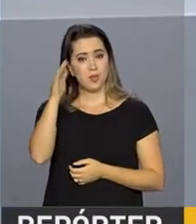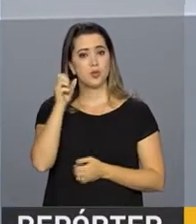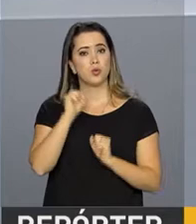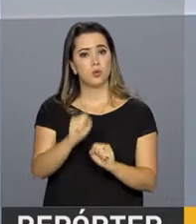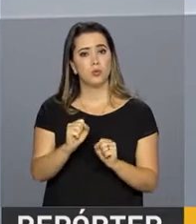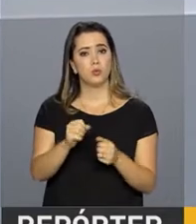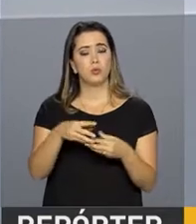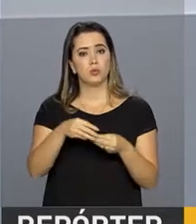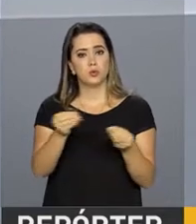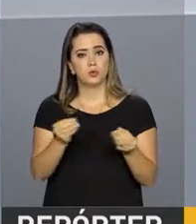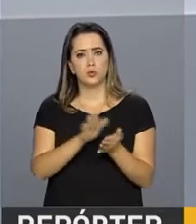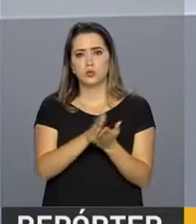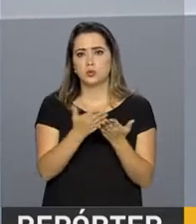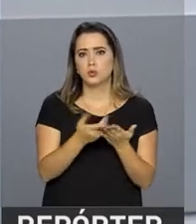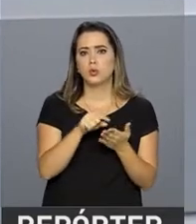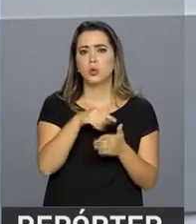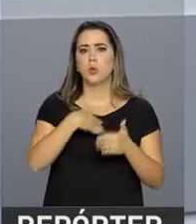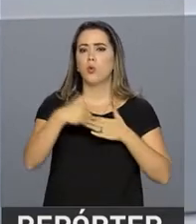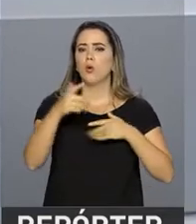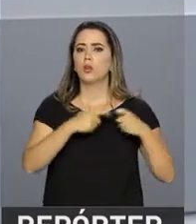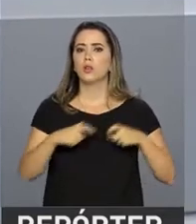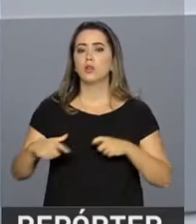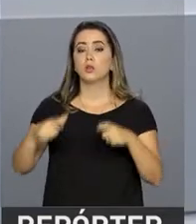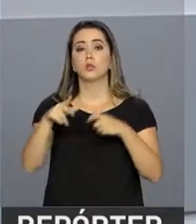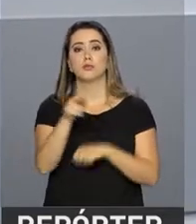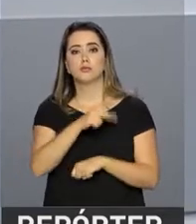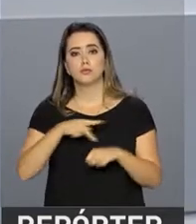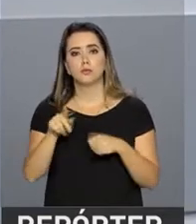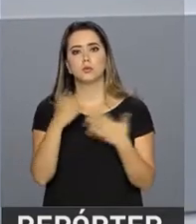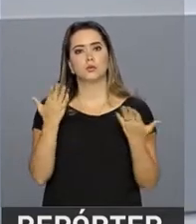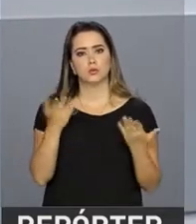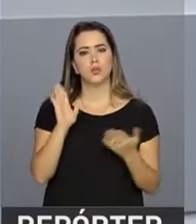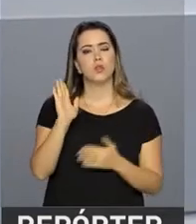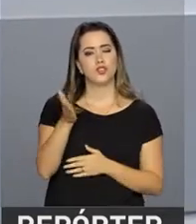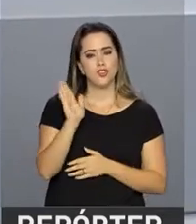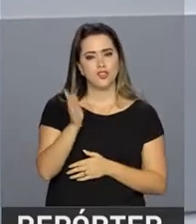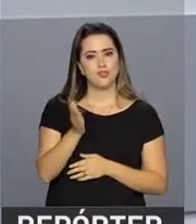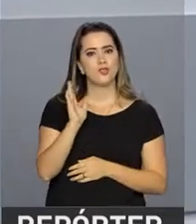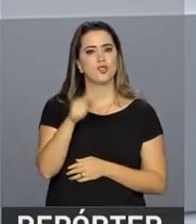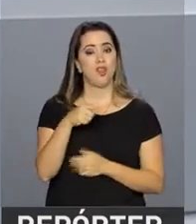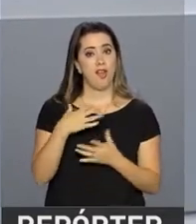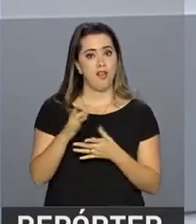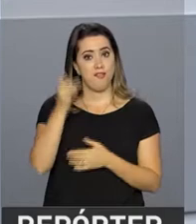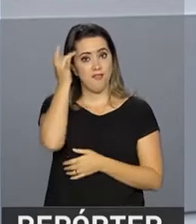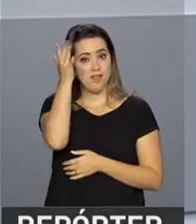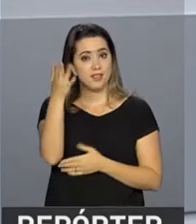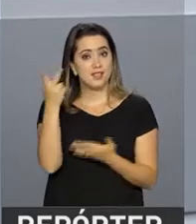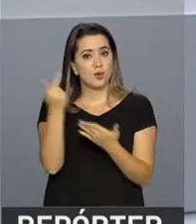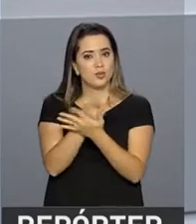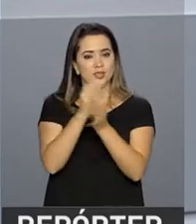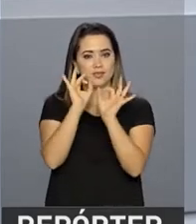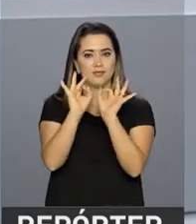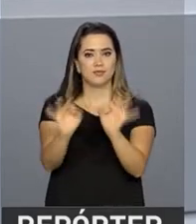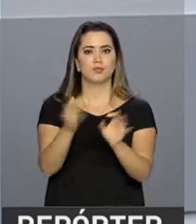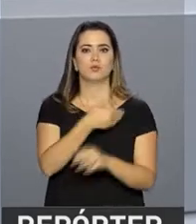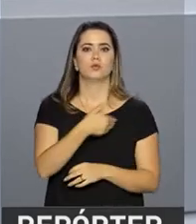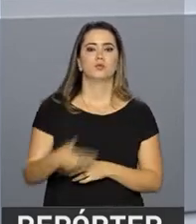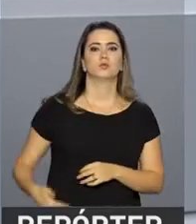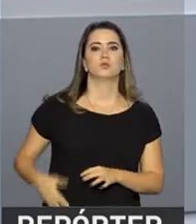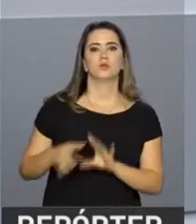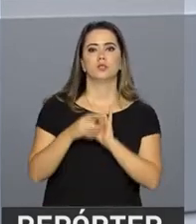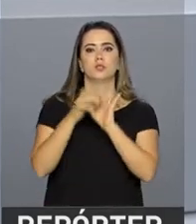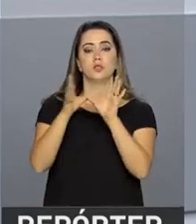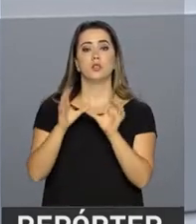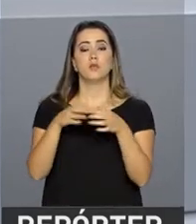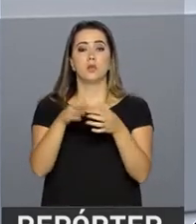passaporte ou carteira de identidade em qualquer cartório do país logo logo essa facilidade vai se tornar realidade o governo